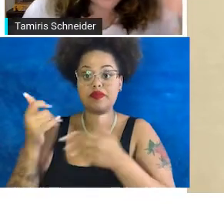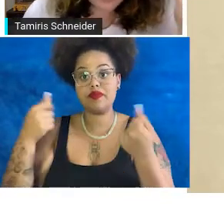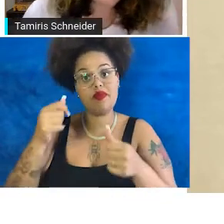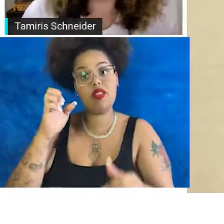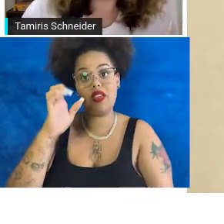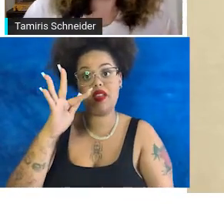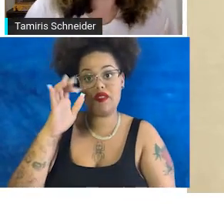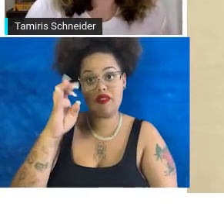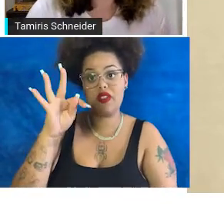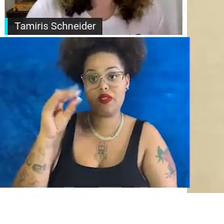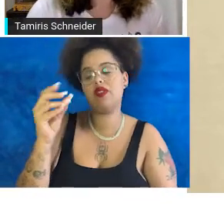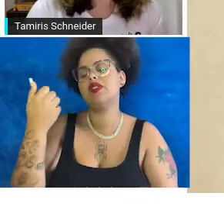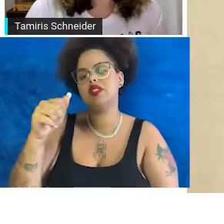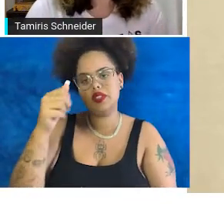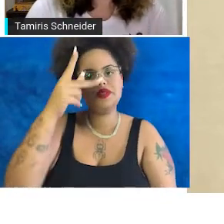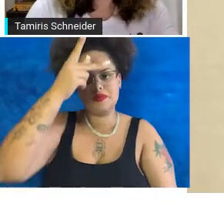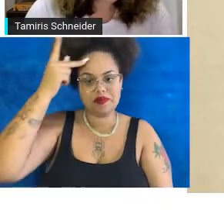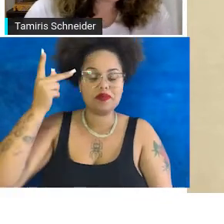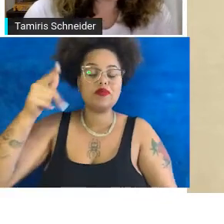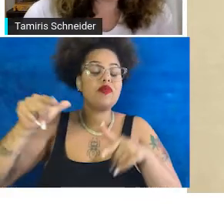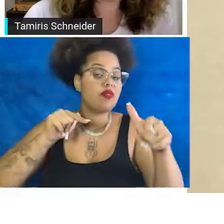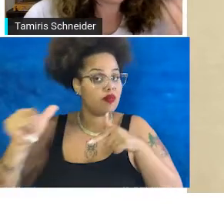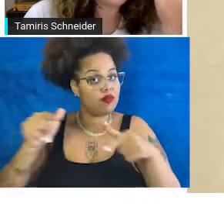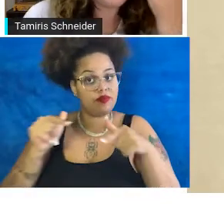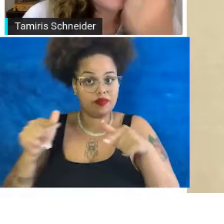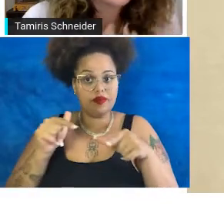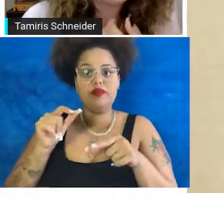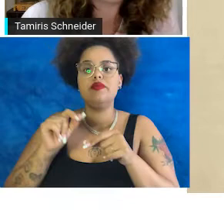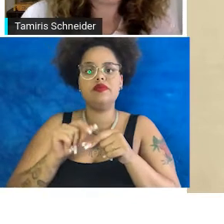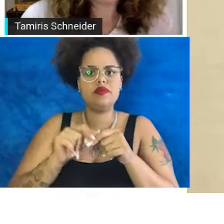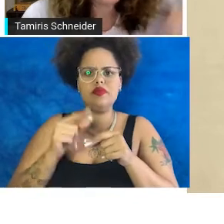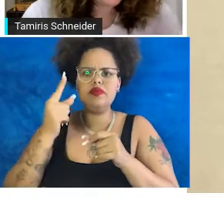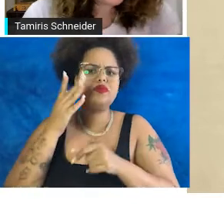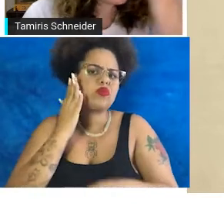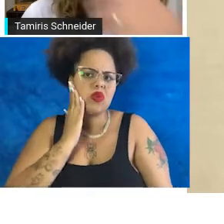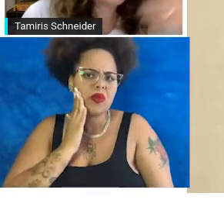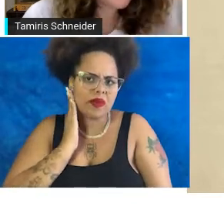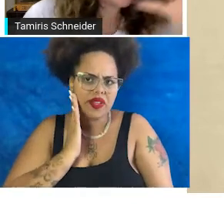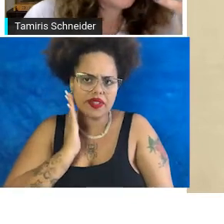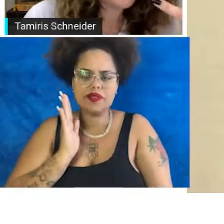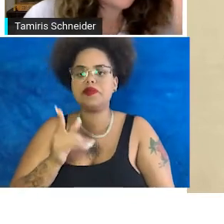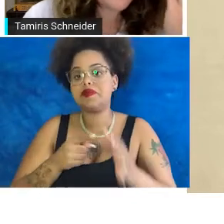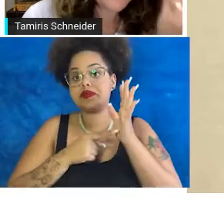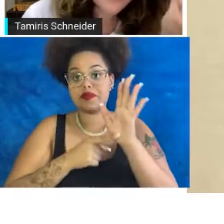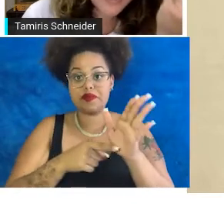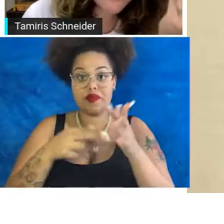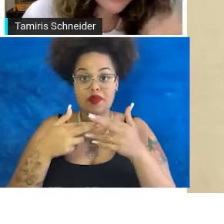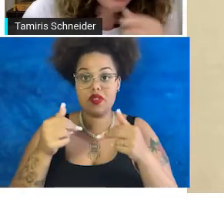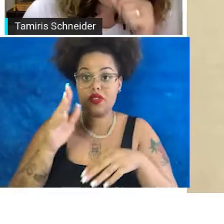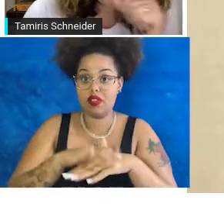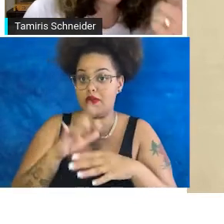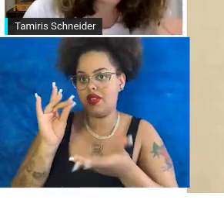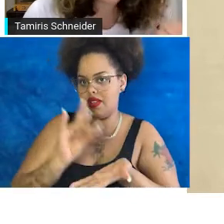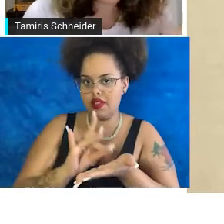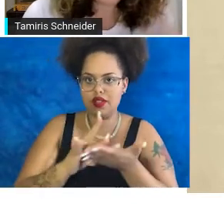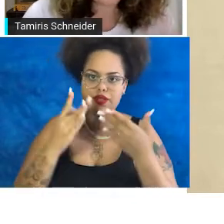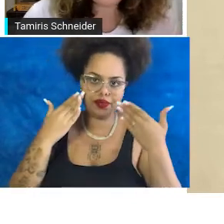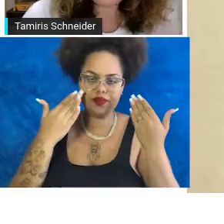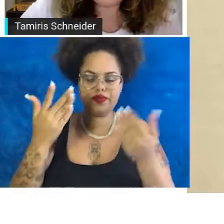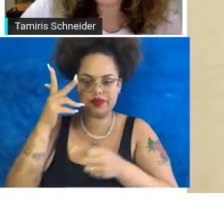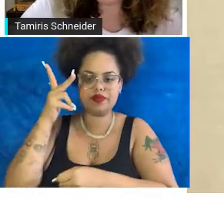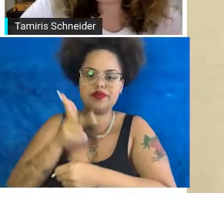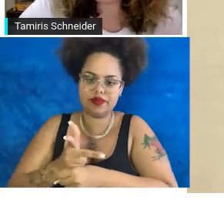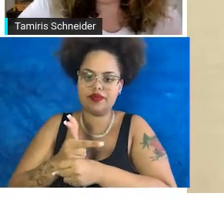efeito, você precisa de pessoas que trabalhem com isso, que façam uma pele, que demonstre uma coisa mais real perante a câmera,